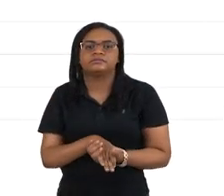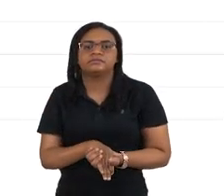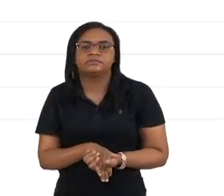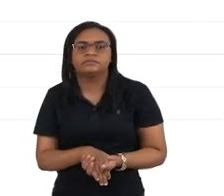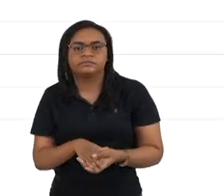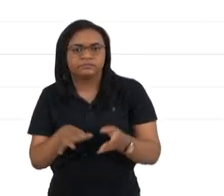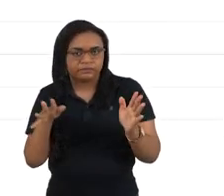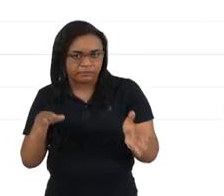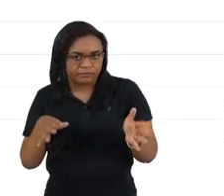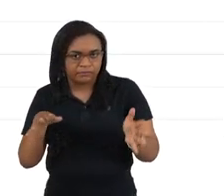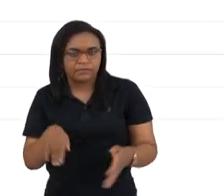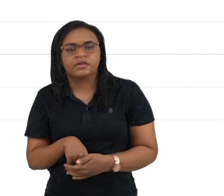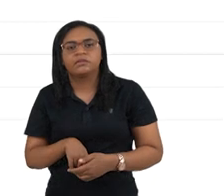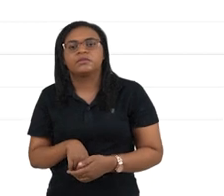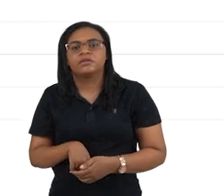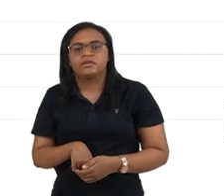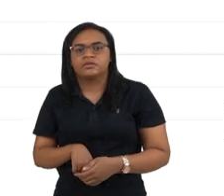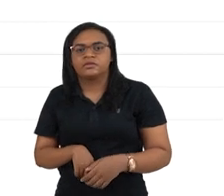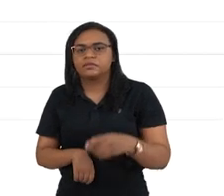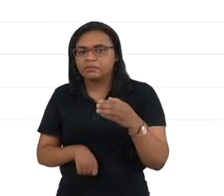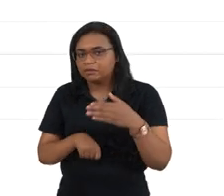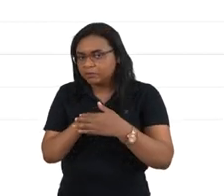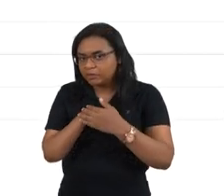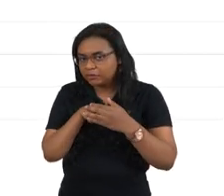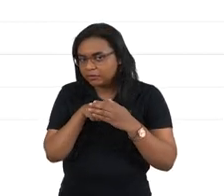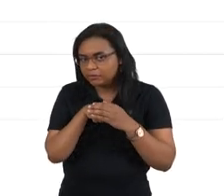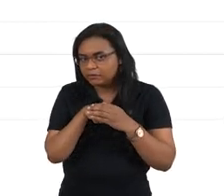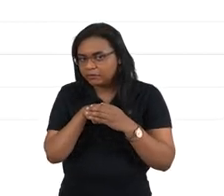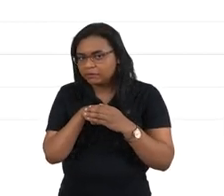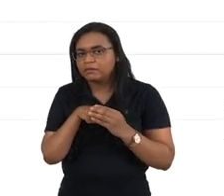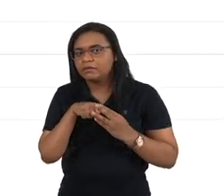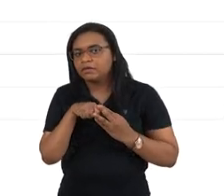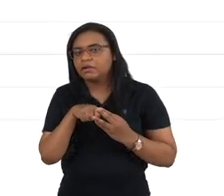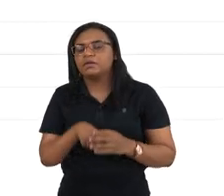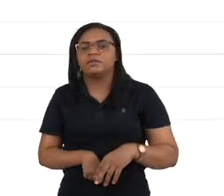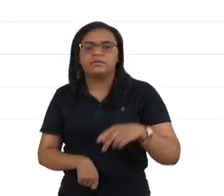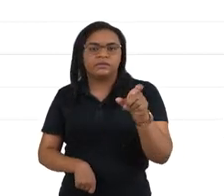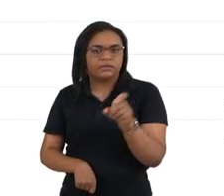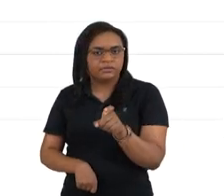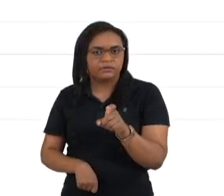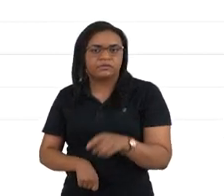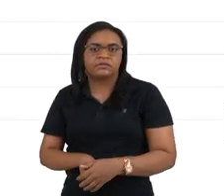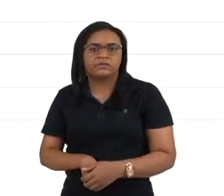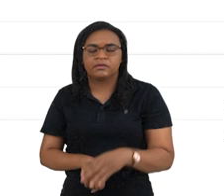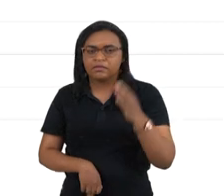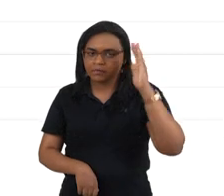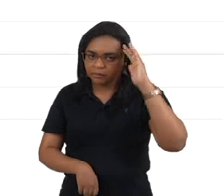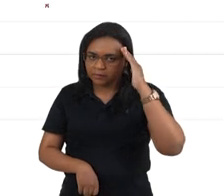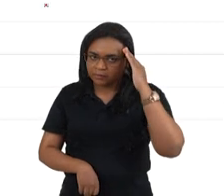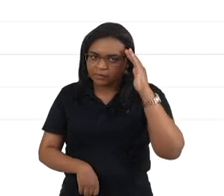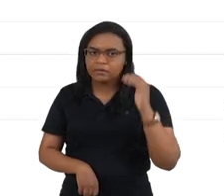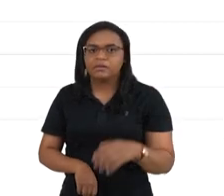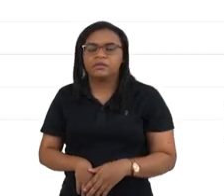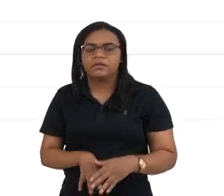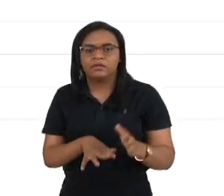Aí agora nós vamos descobrir esse valor, o valor de x. Para isso, primeiro nós temos que entender se isso aqui é uma grandeza de